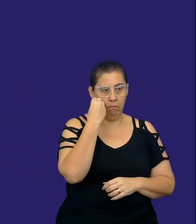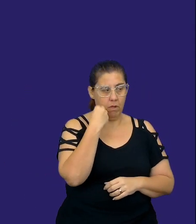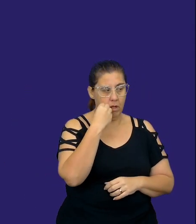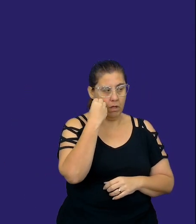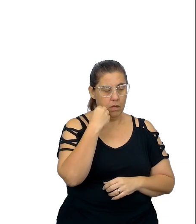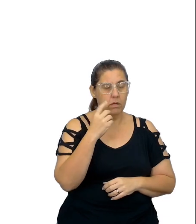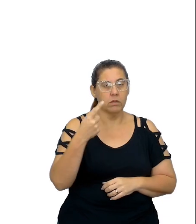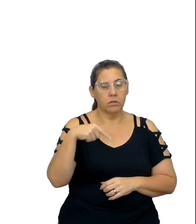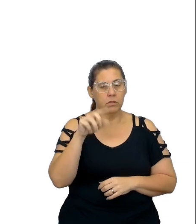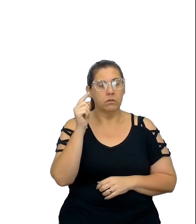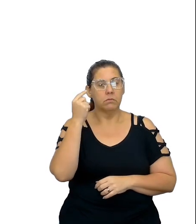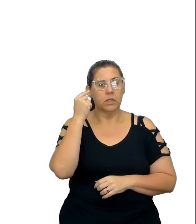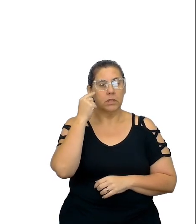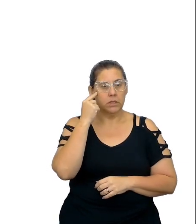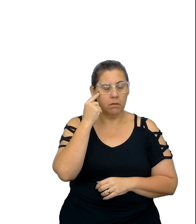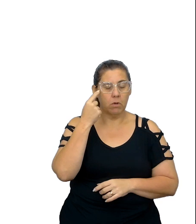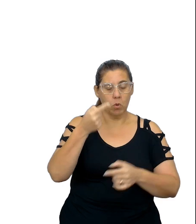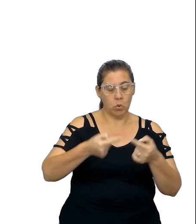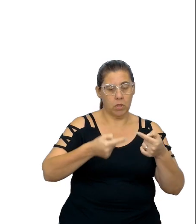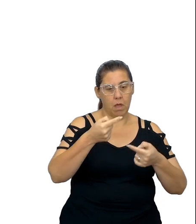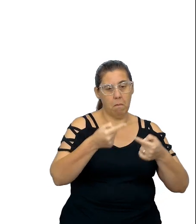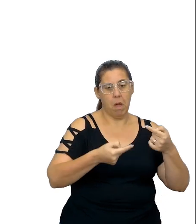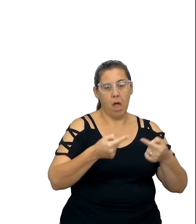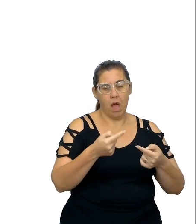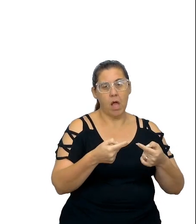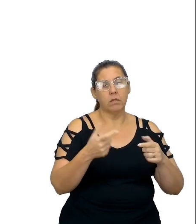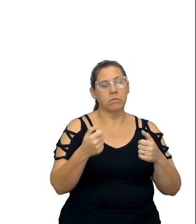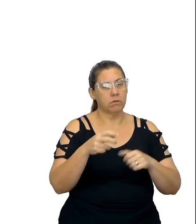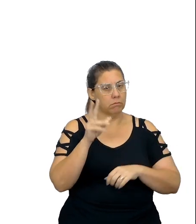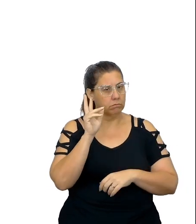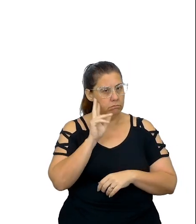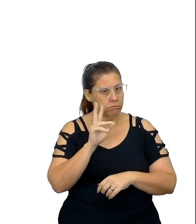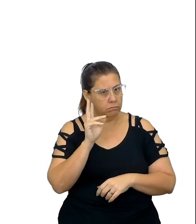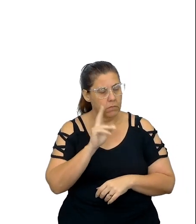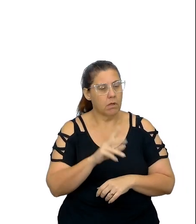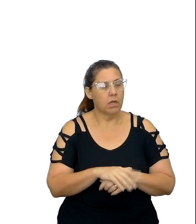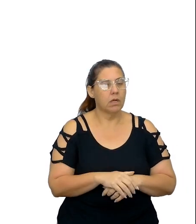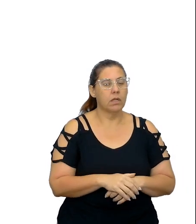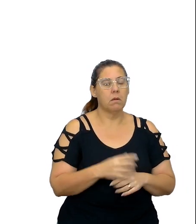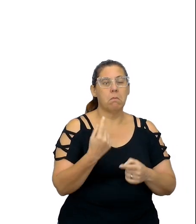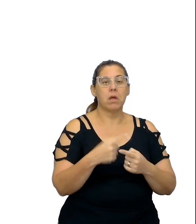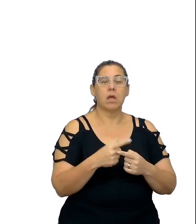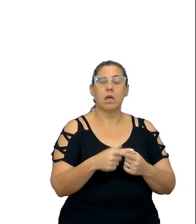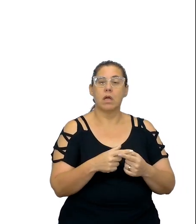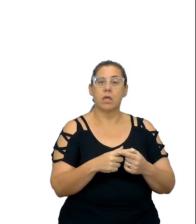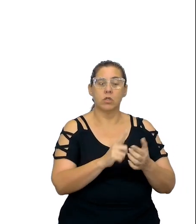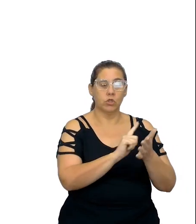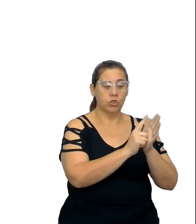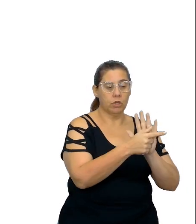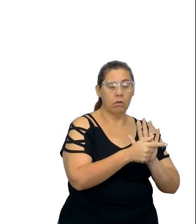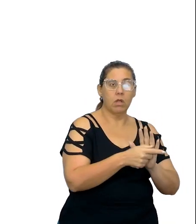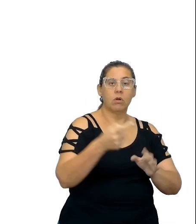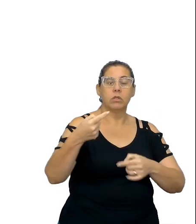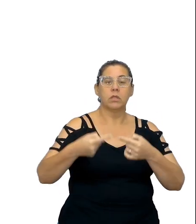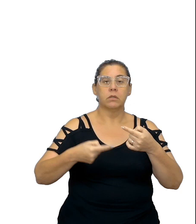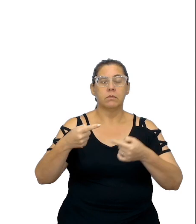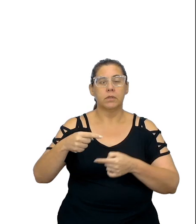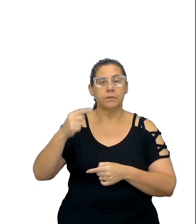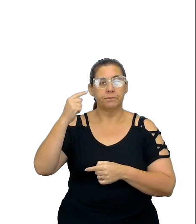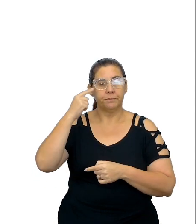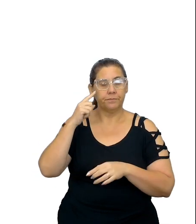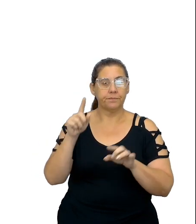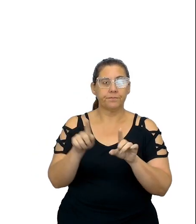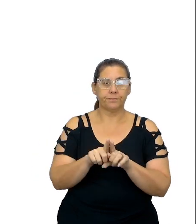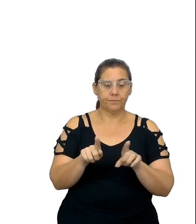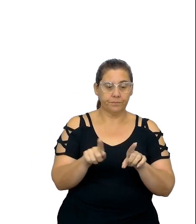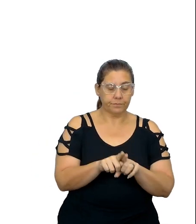Aqui, nós pensamos em que o debate regrado deve ser retomado, porque trabalhar o gênero debate, né, é pensar na